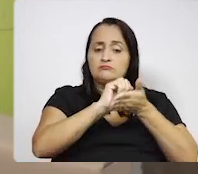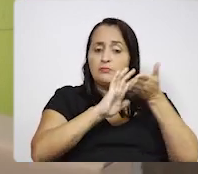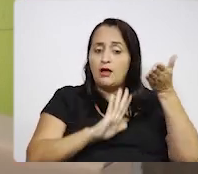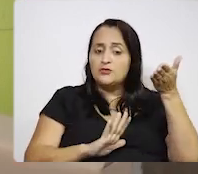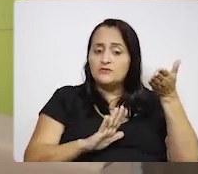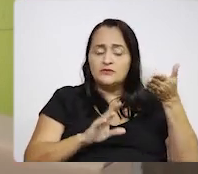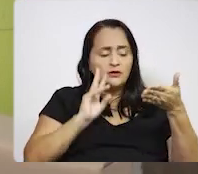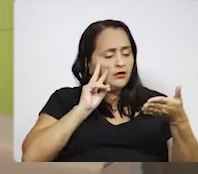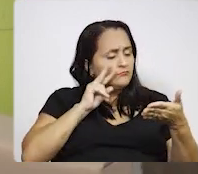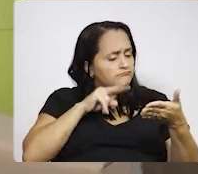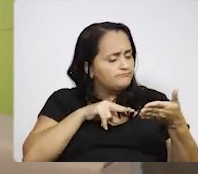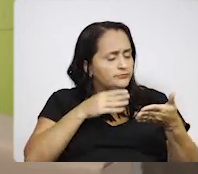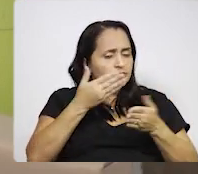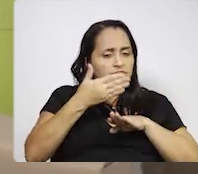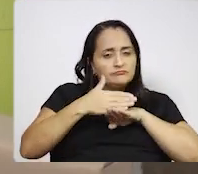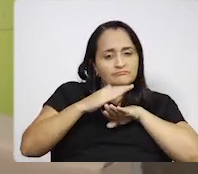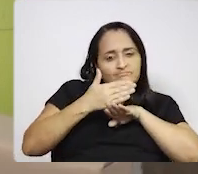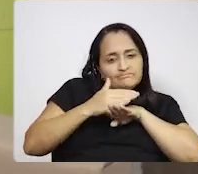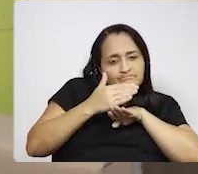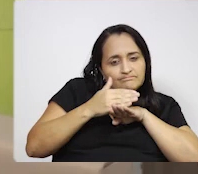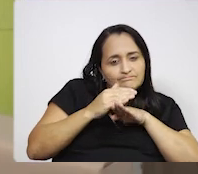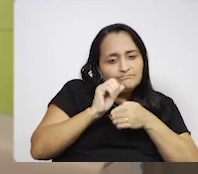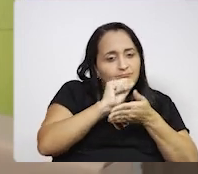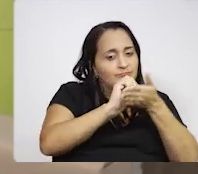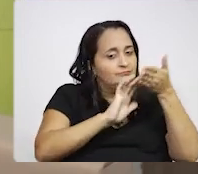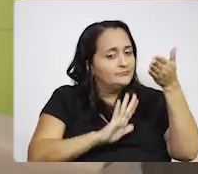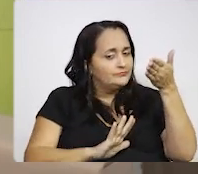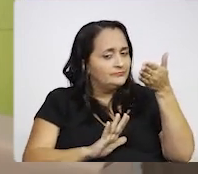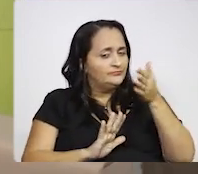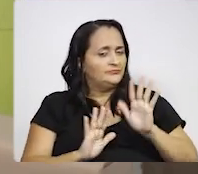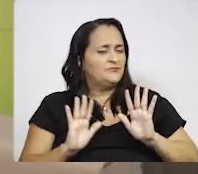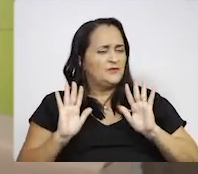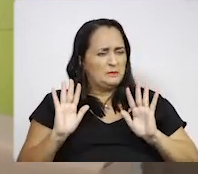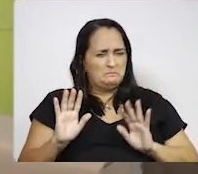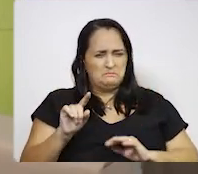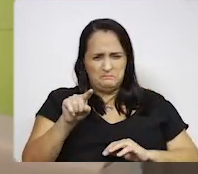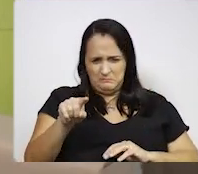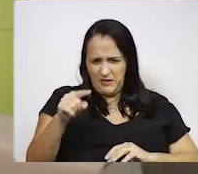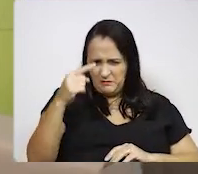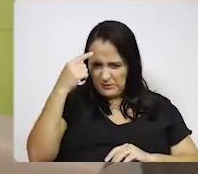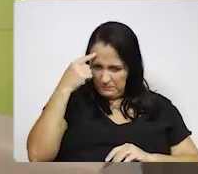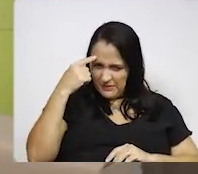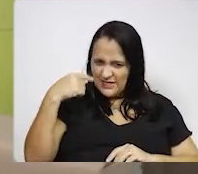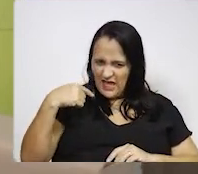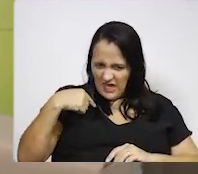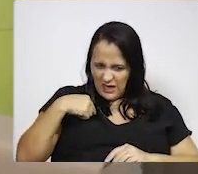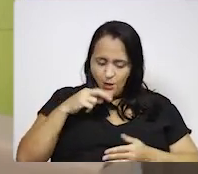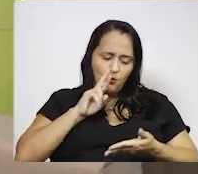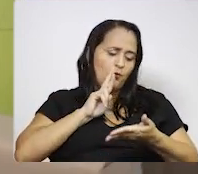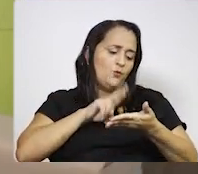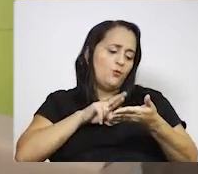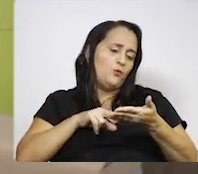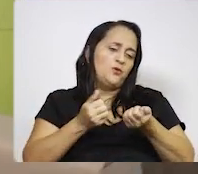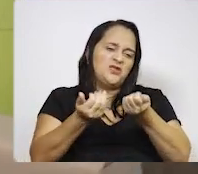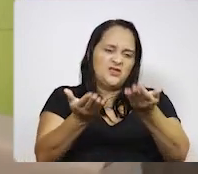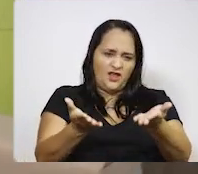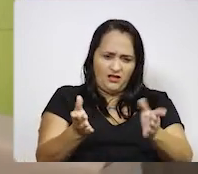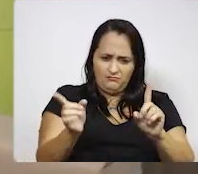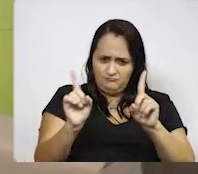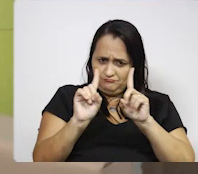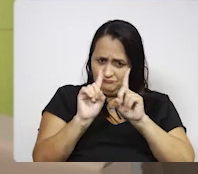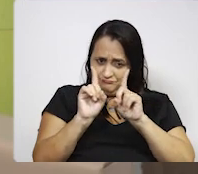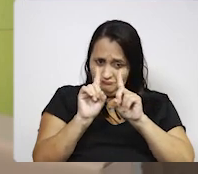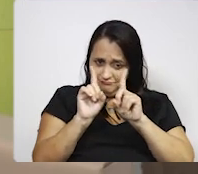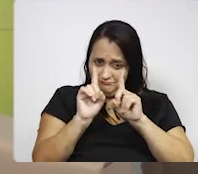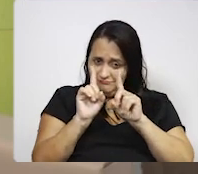exercícios do livro, tá? Mas tire a ideia da cabeça que eu vou responder o dever todo para você. Não, não, não, não,